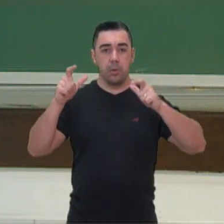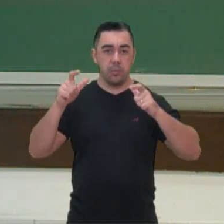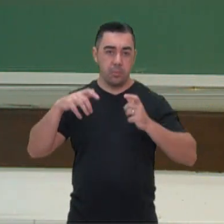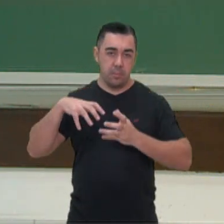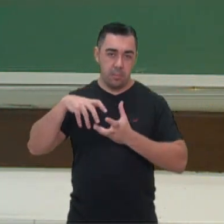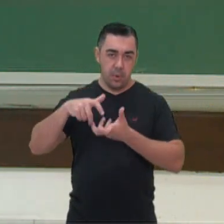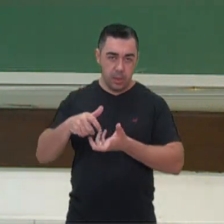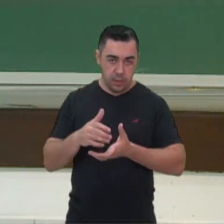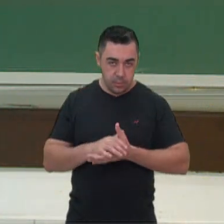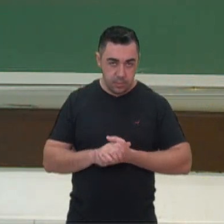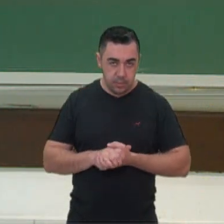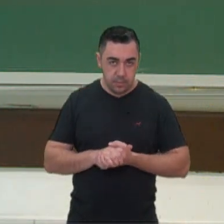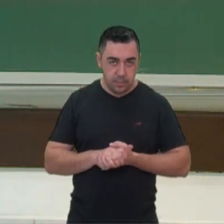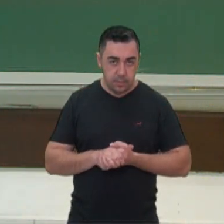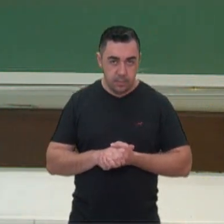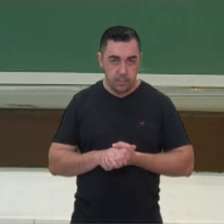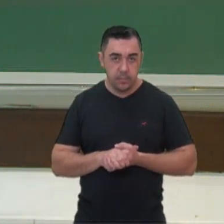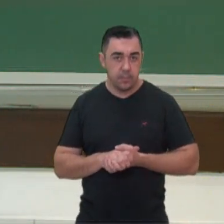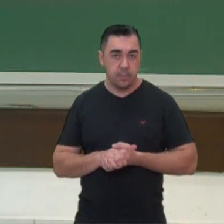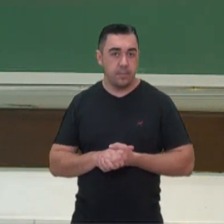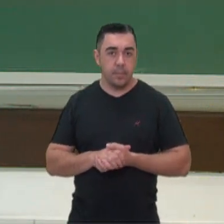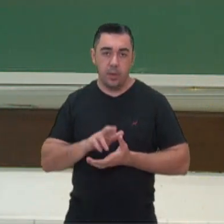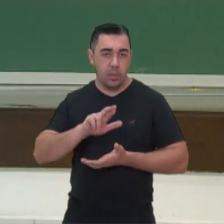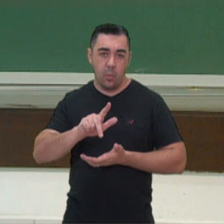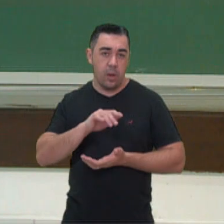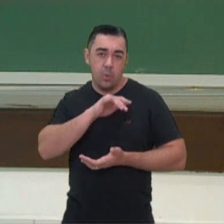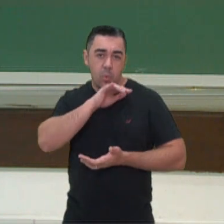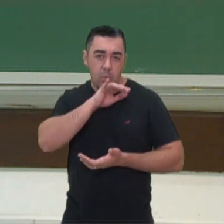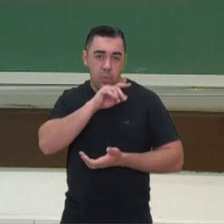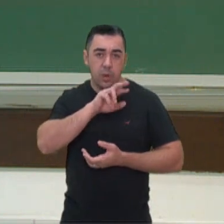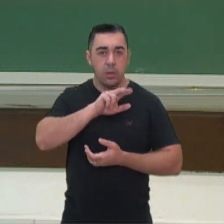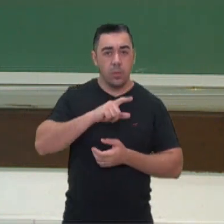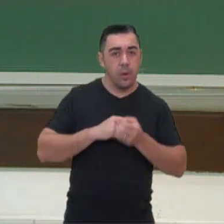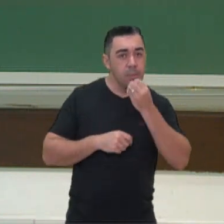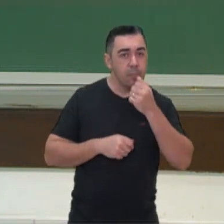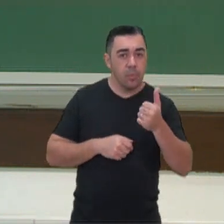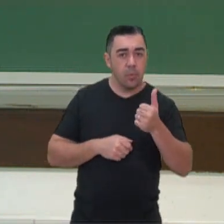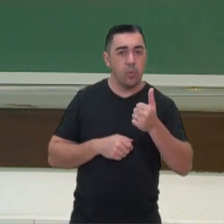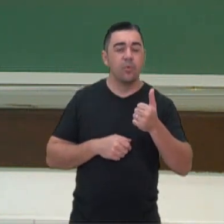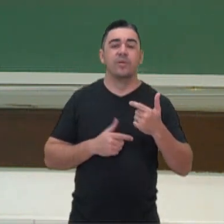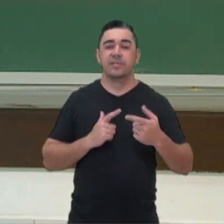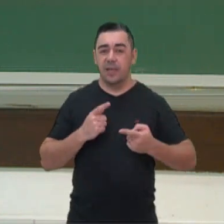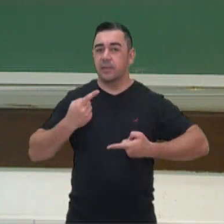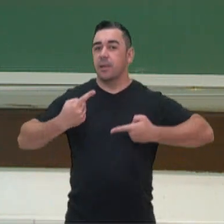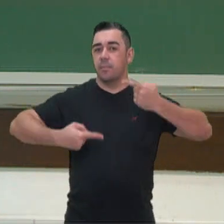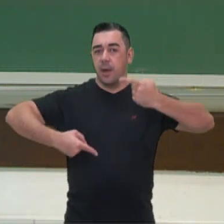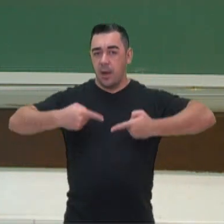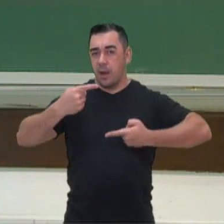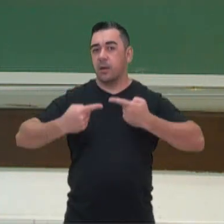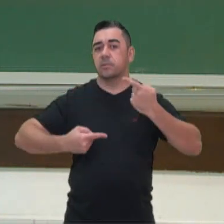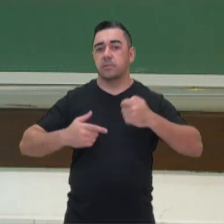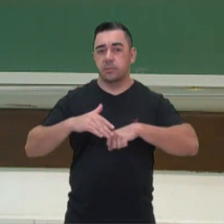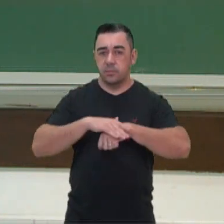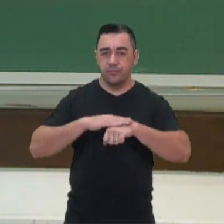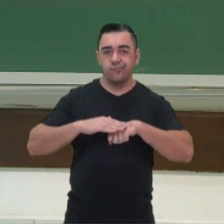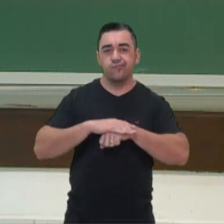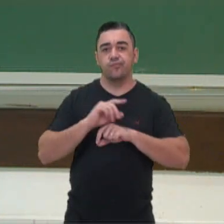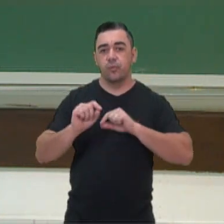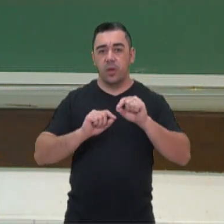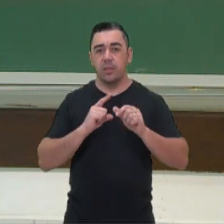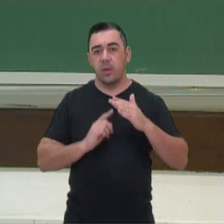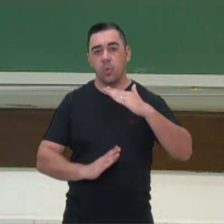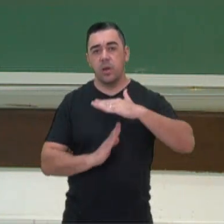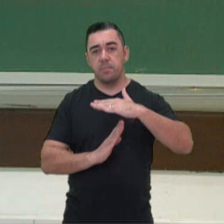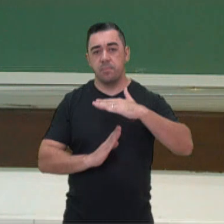teve. Vamos lá, não estou dizendo nem que é ruim e nem que é bom. O debate é muito grande se existe um